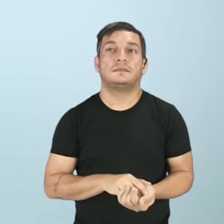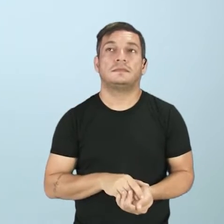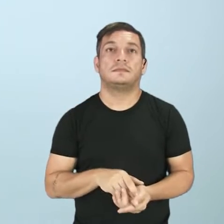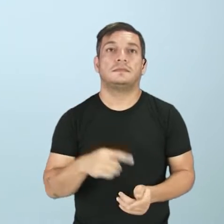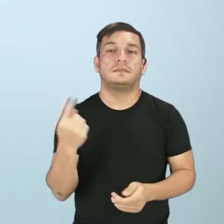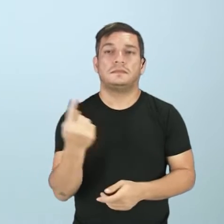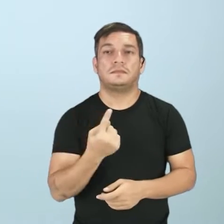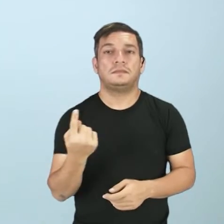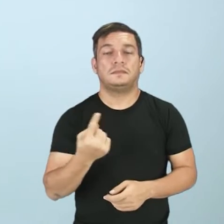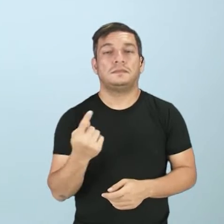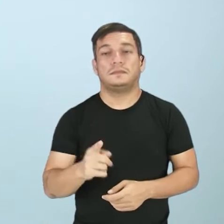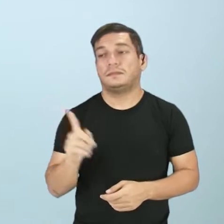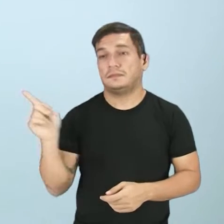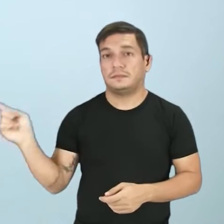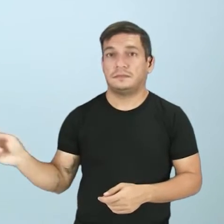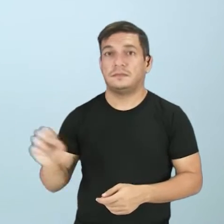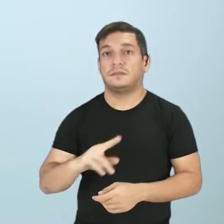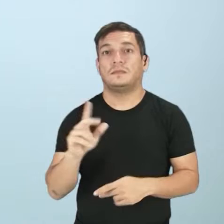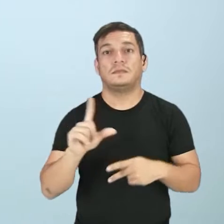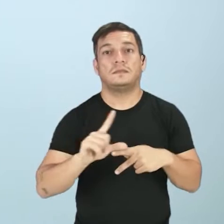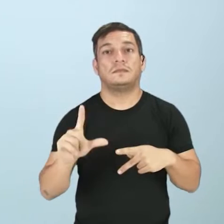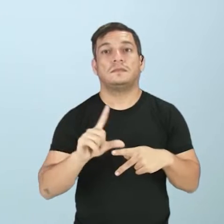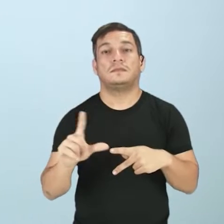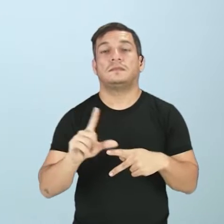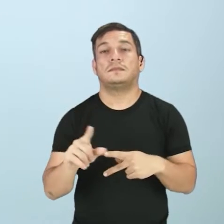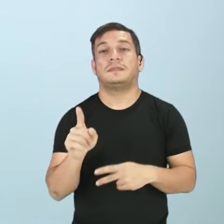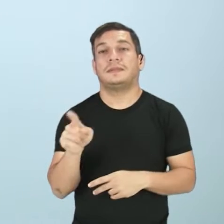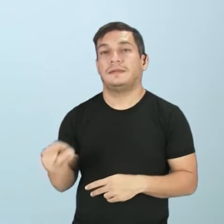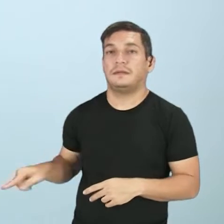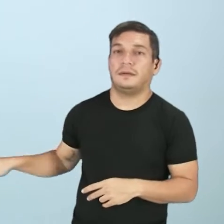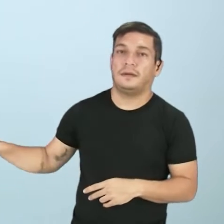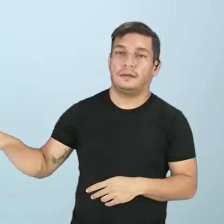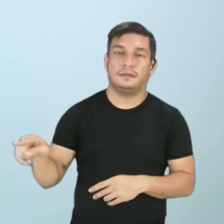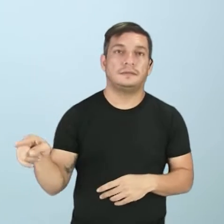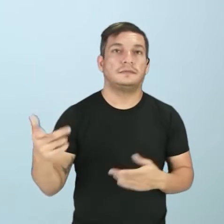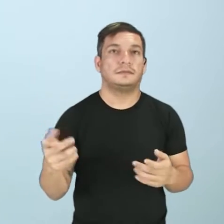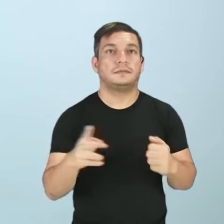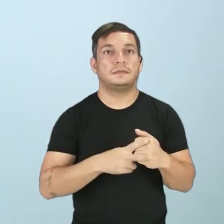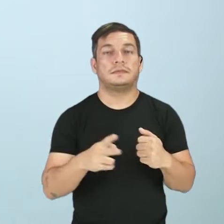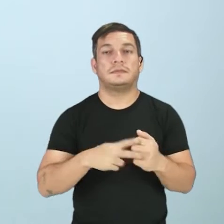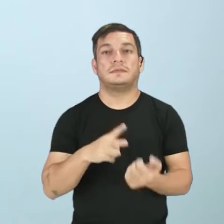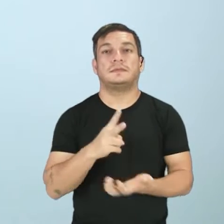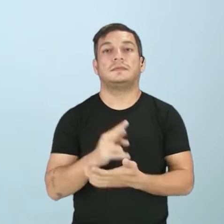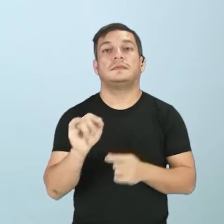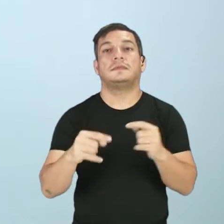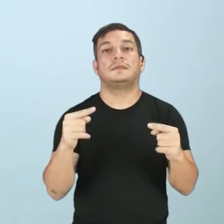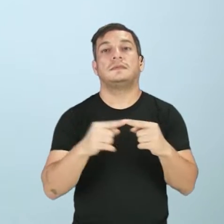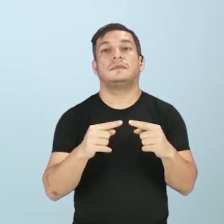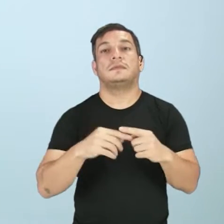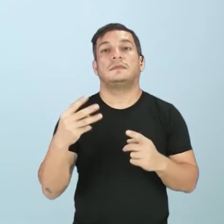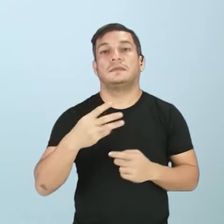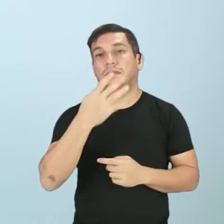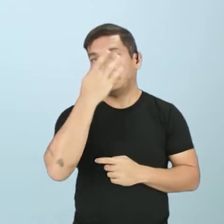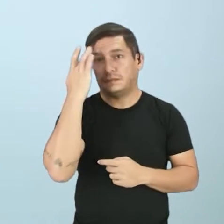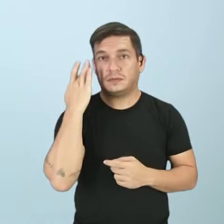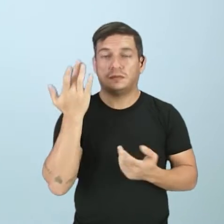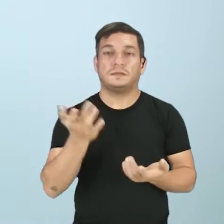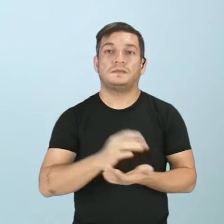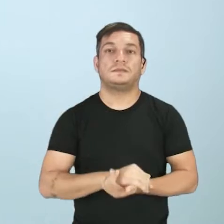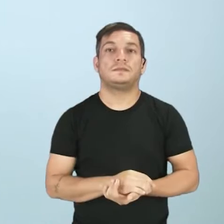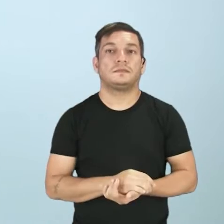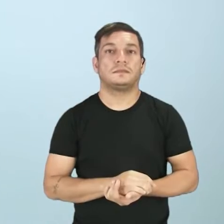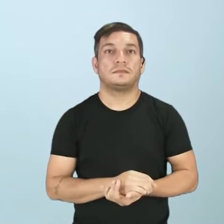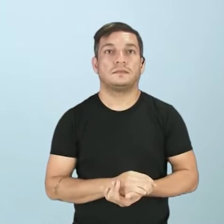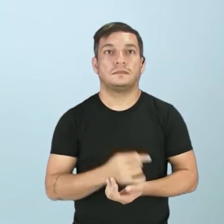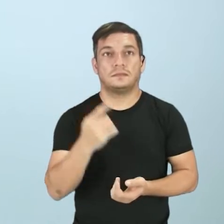do singular ele ou seja do plural eles. Tá? Então, o verbo sempre vai concordar com essa terceira pessoa. Então,